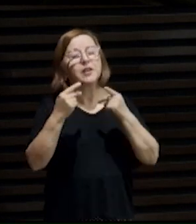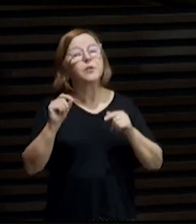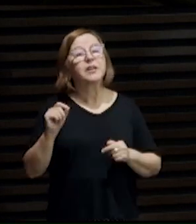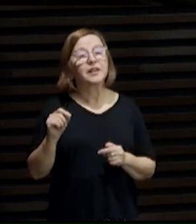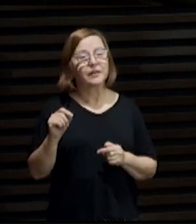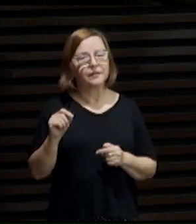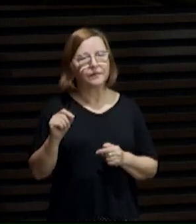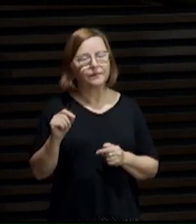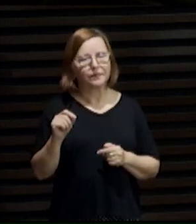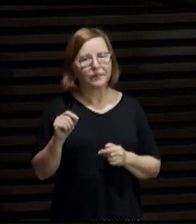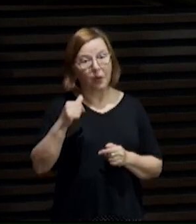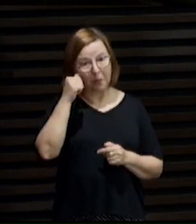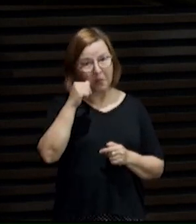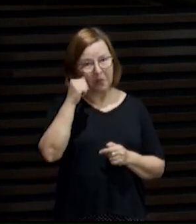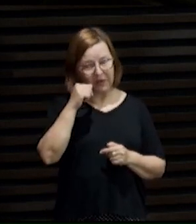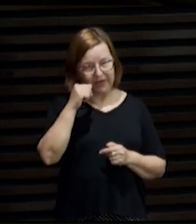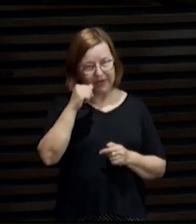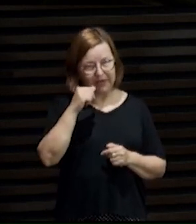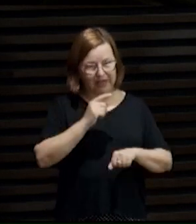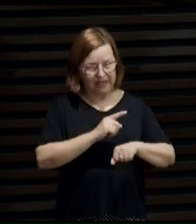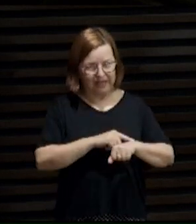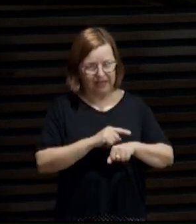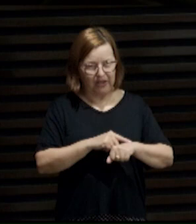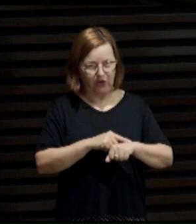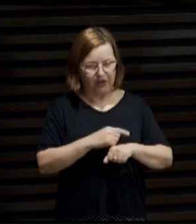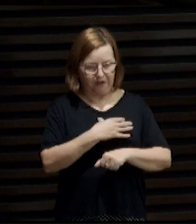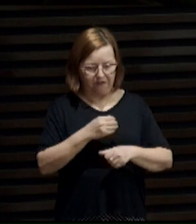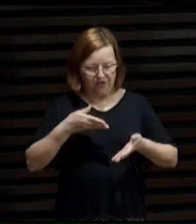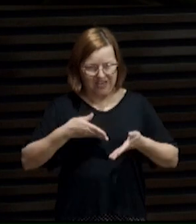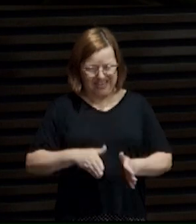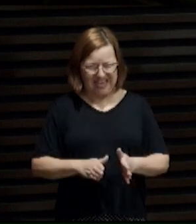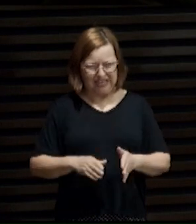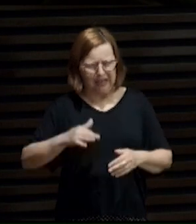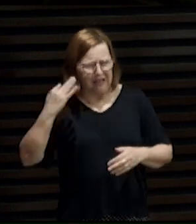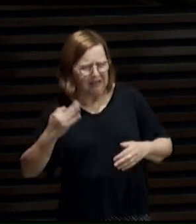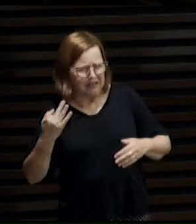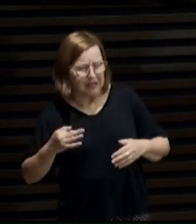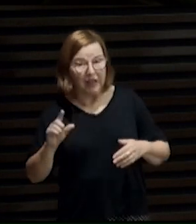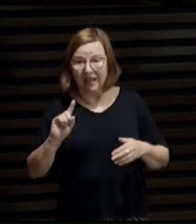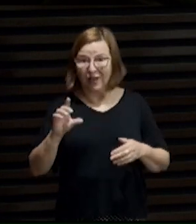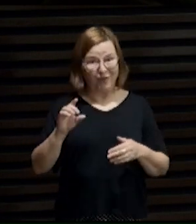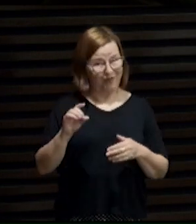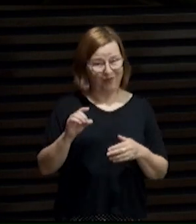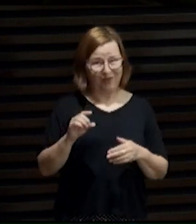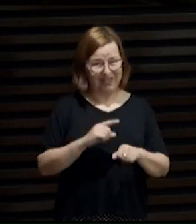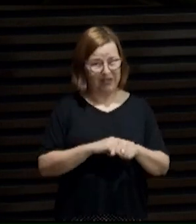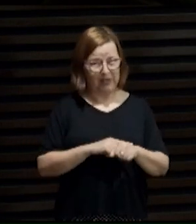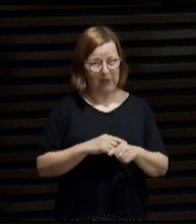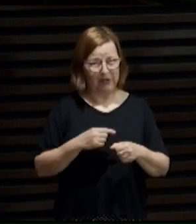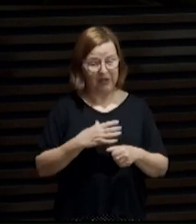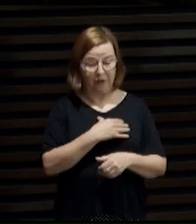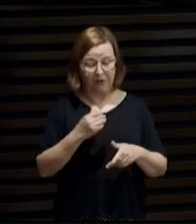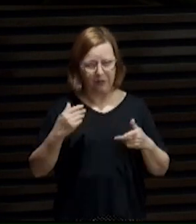Ela sente dores na hora do parto. Mas não é só na hora do parto. A mulher sente dores a vida